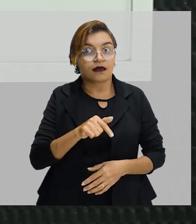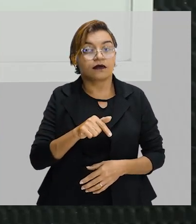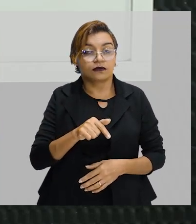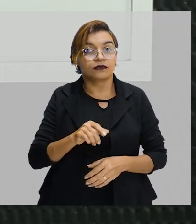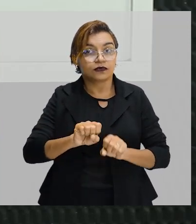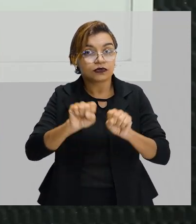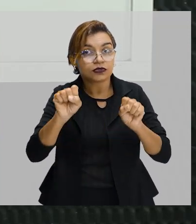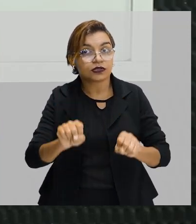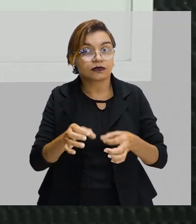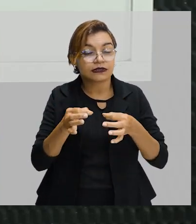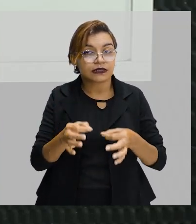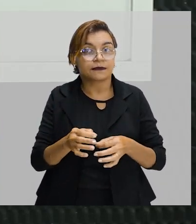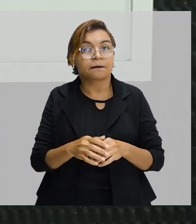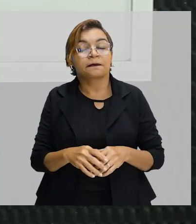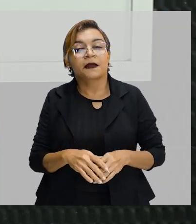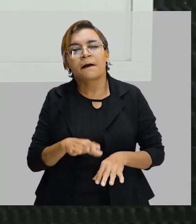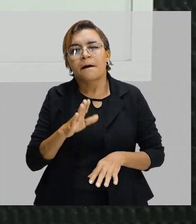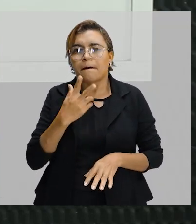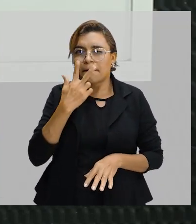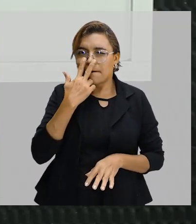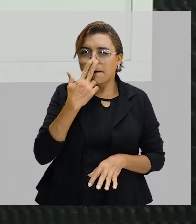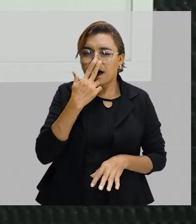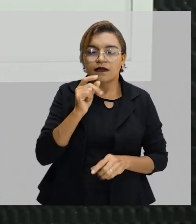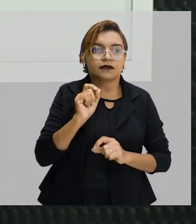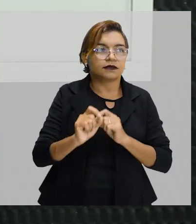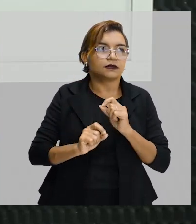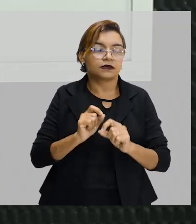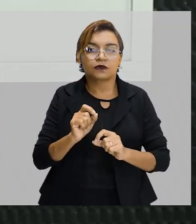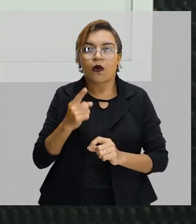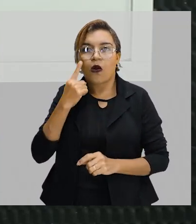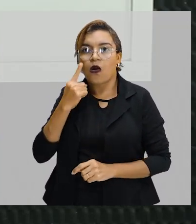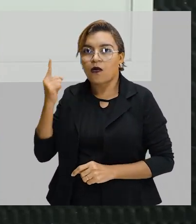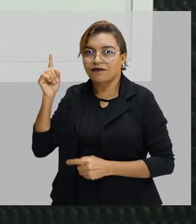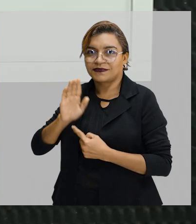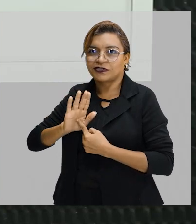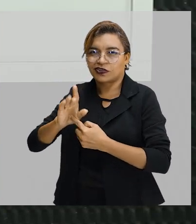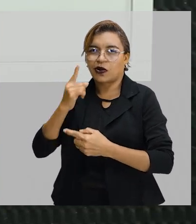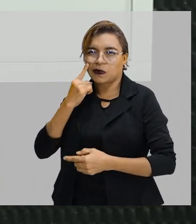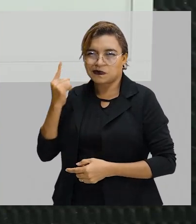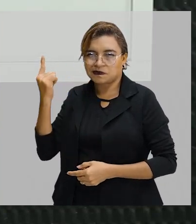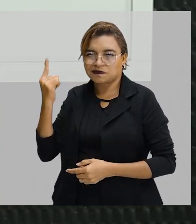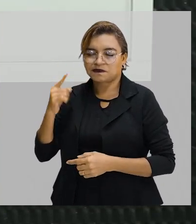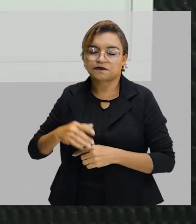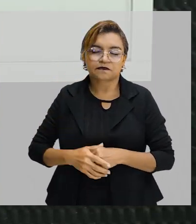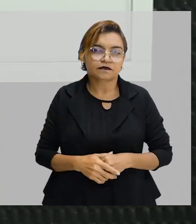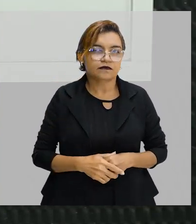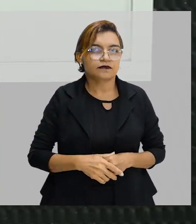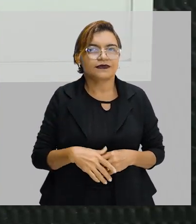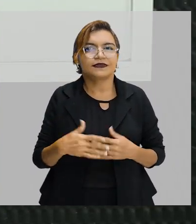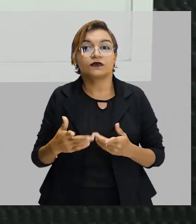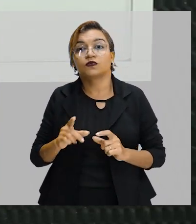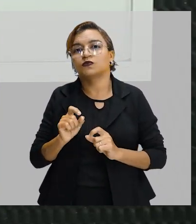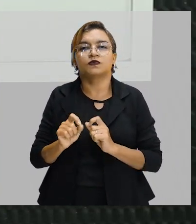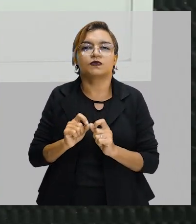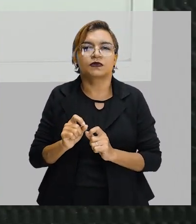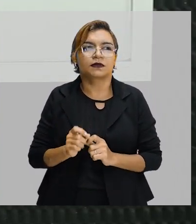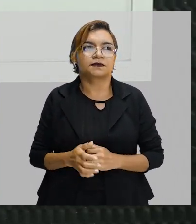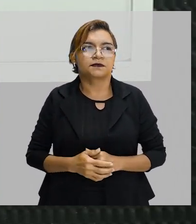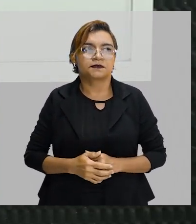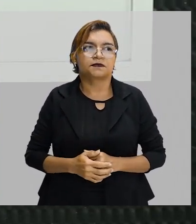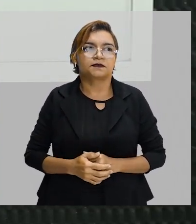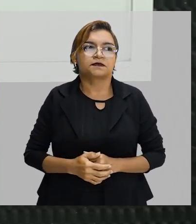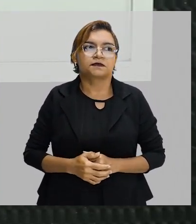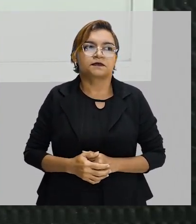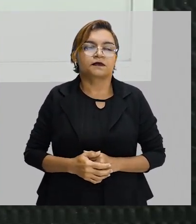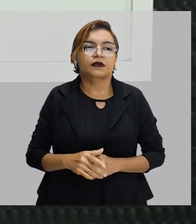ideal. Basicamente é o que a gente está querendo mostrar aqui. Tá ok? Então aqui é o seguinte: tem um sistema,